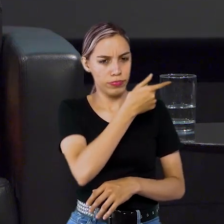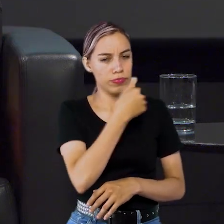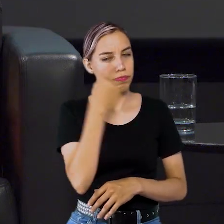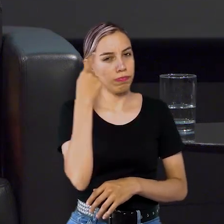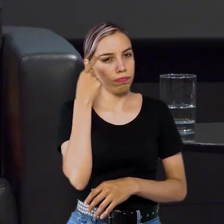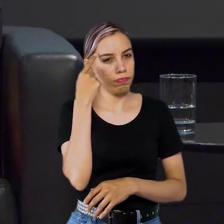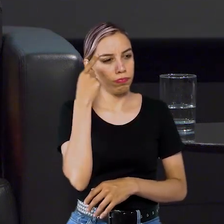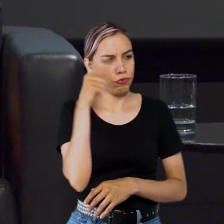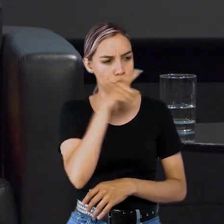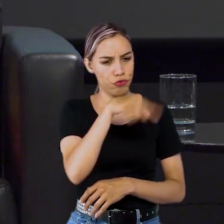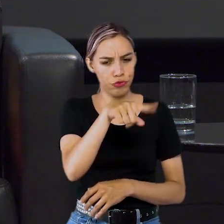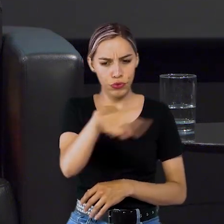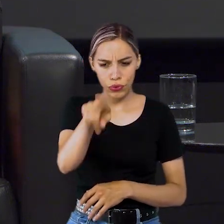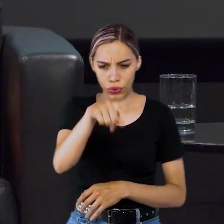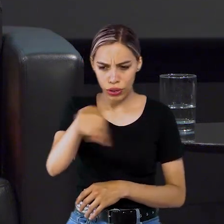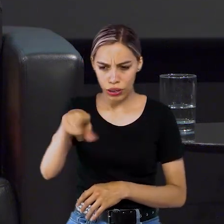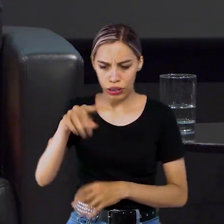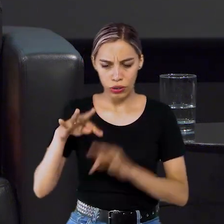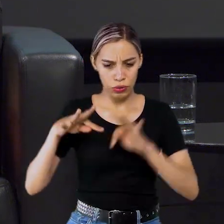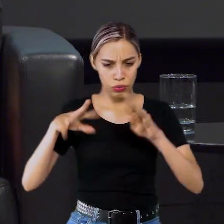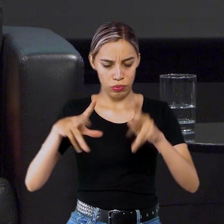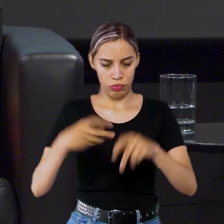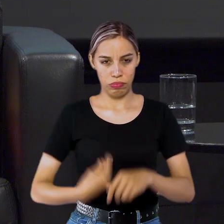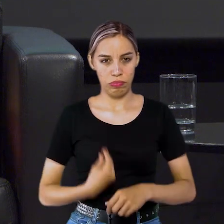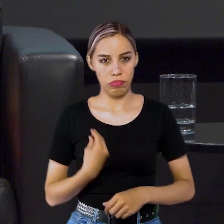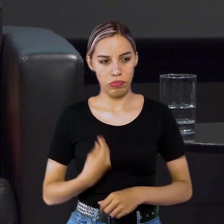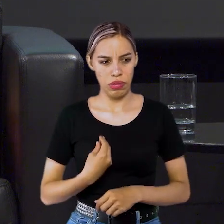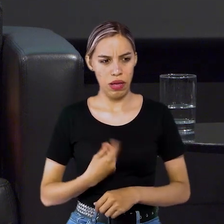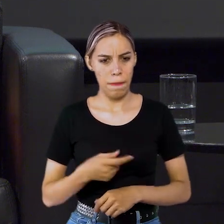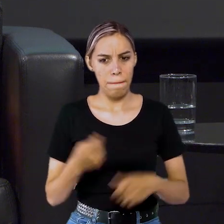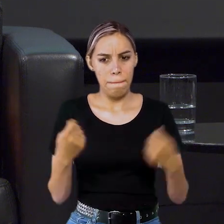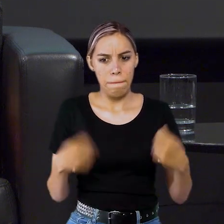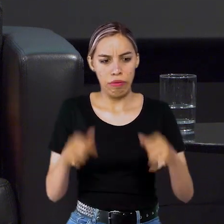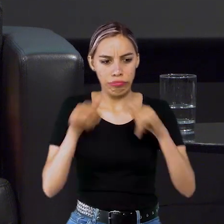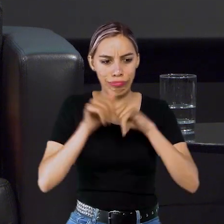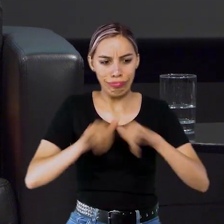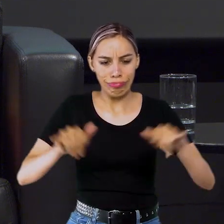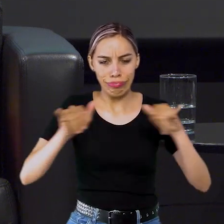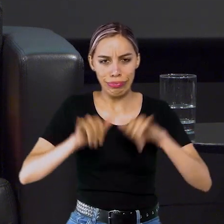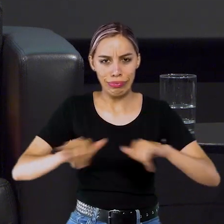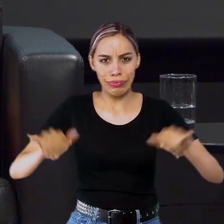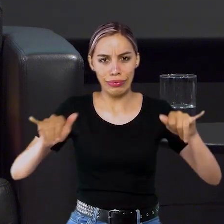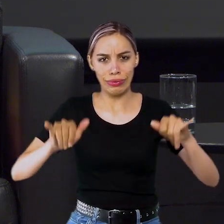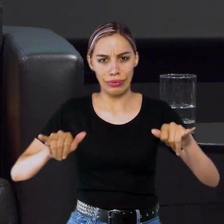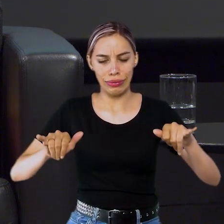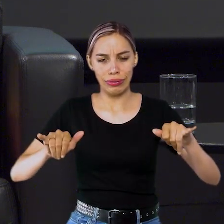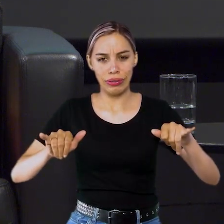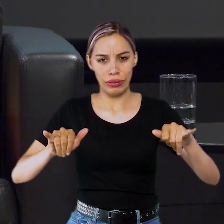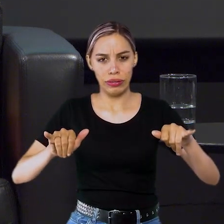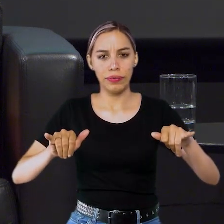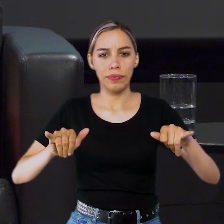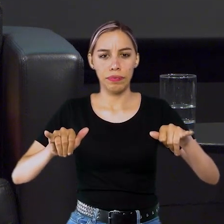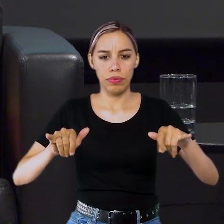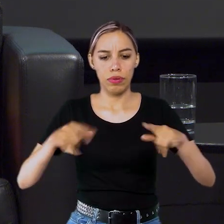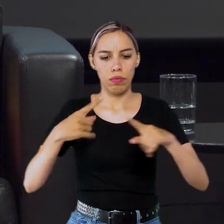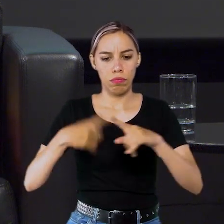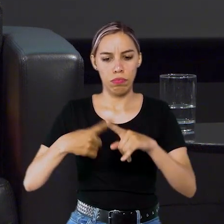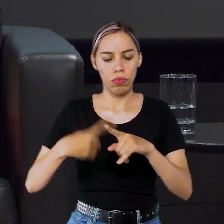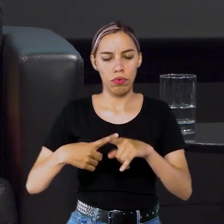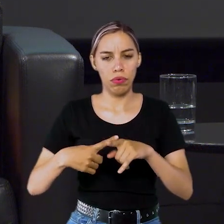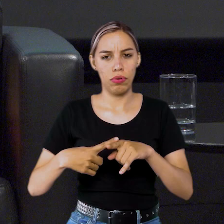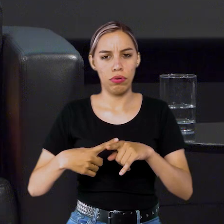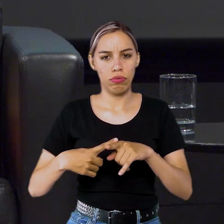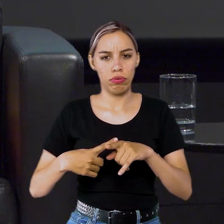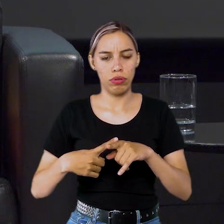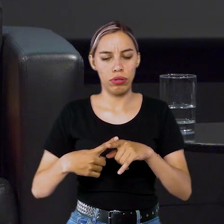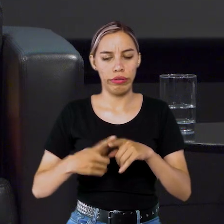de convocar vocês todos que estão aqui para a gente espalhar essas mensagens e pensar de que forma que a gente muda